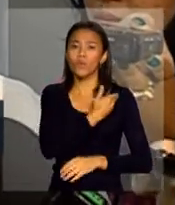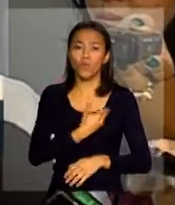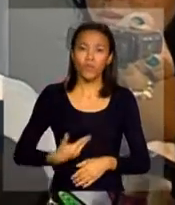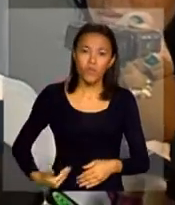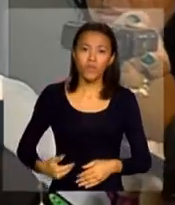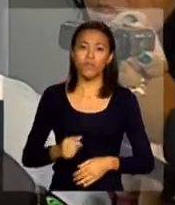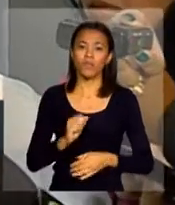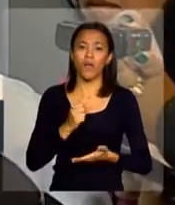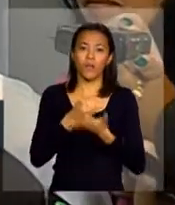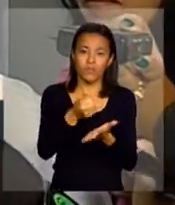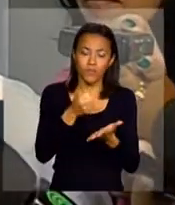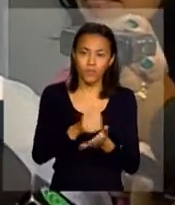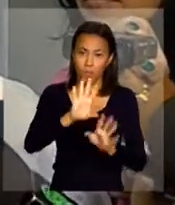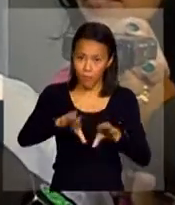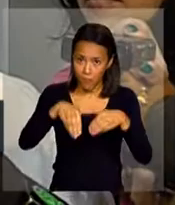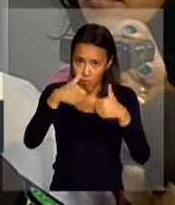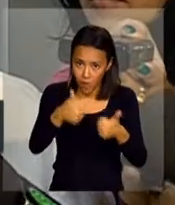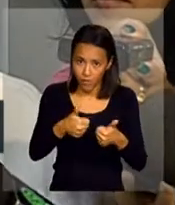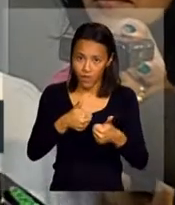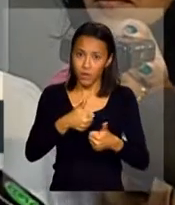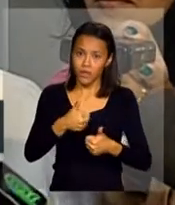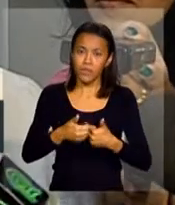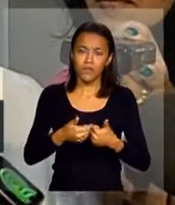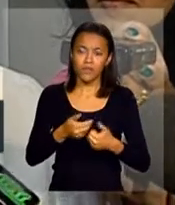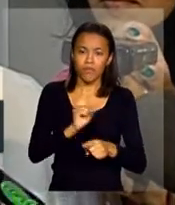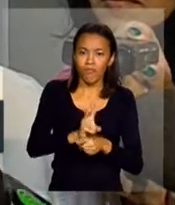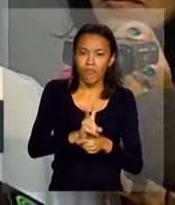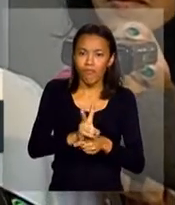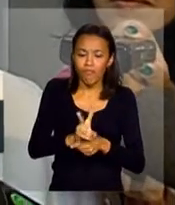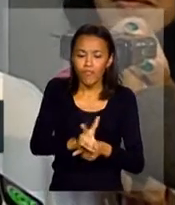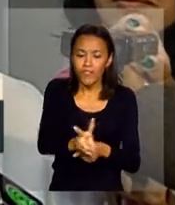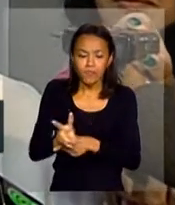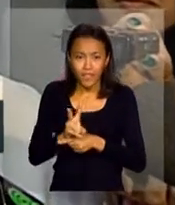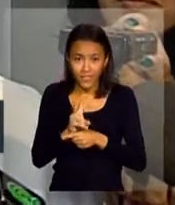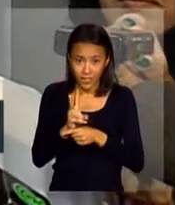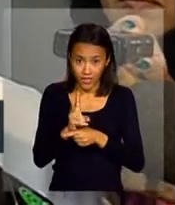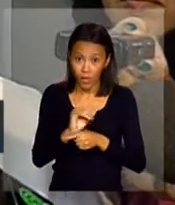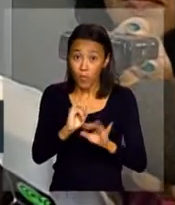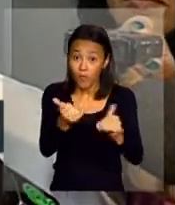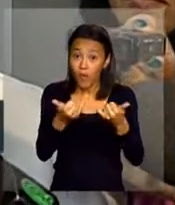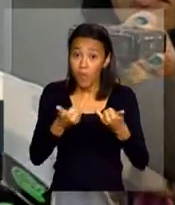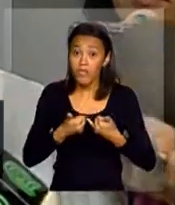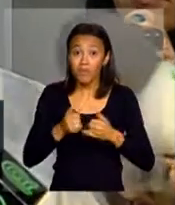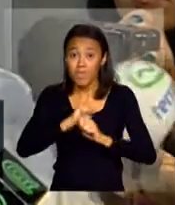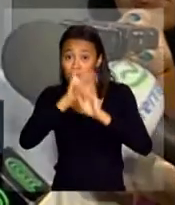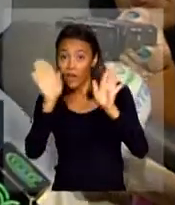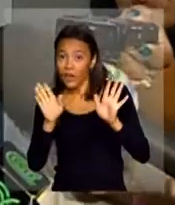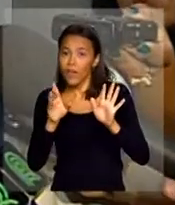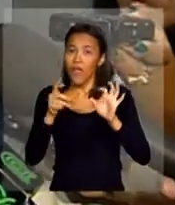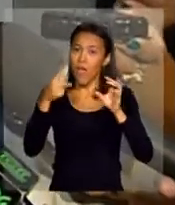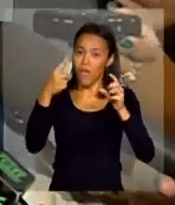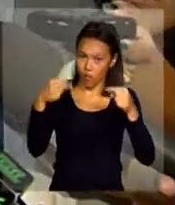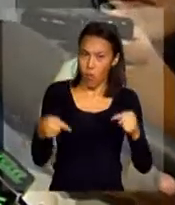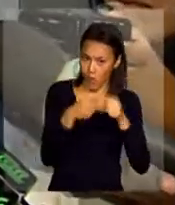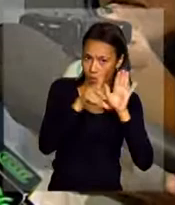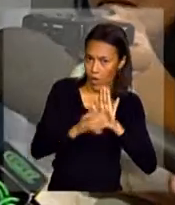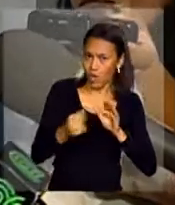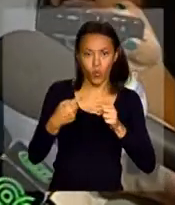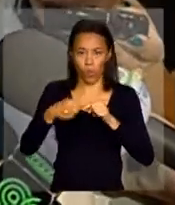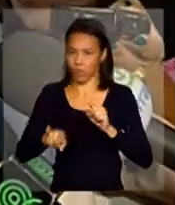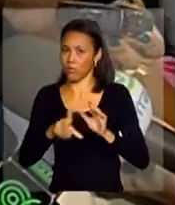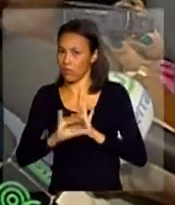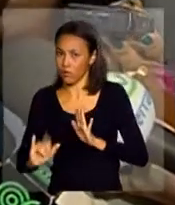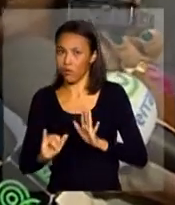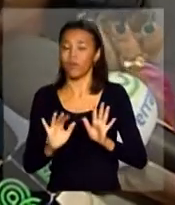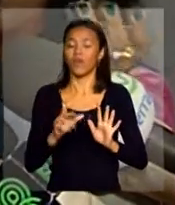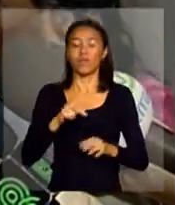para melhorar, né, aperfeiçoar esses sistemas de monitoramento para a gente ter uma leitura mais clara do que é legal e ilegal? Bom, nós temos 3 frentes.